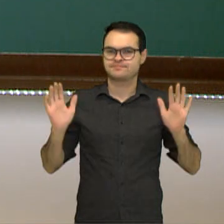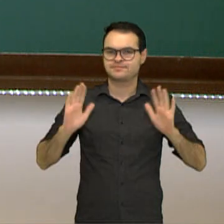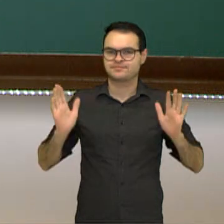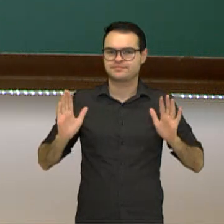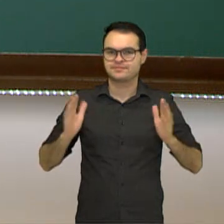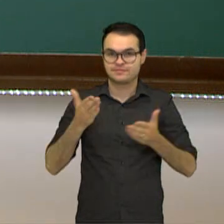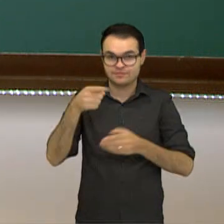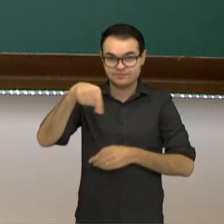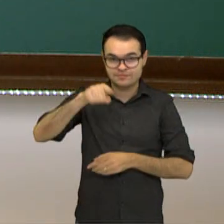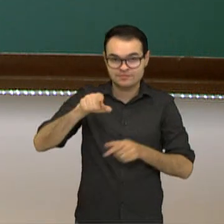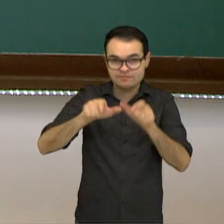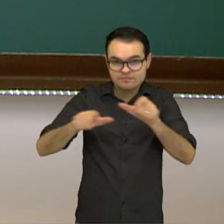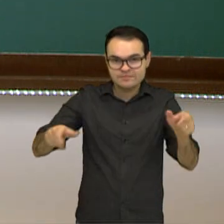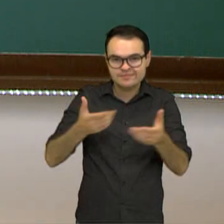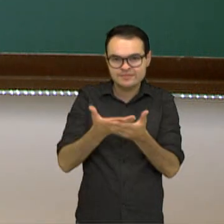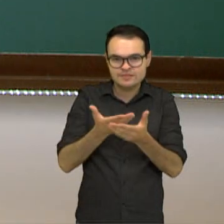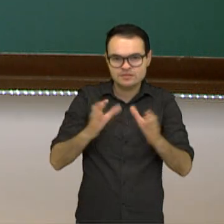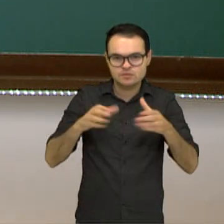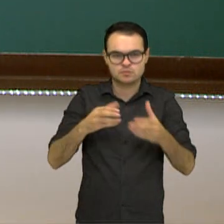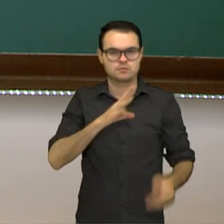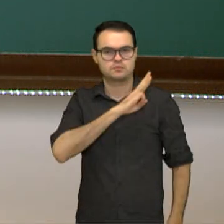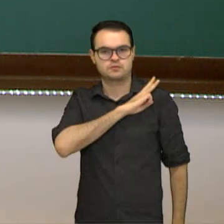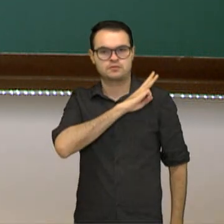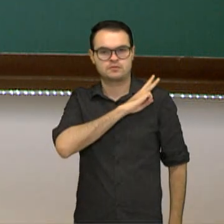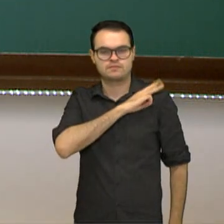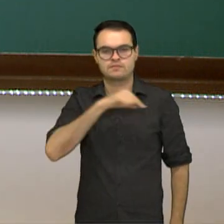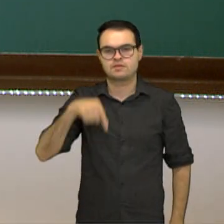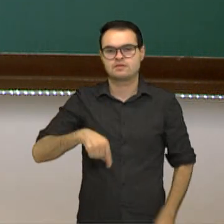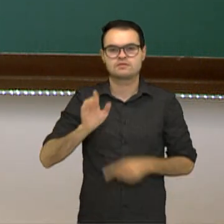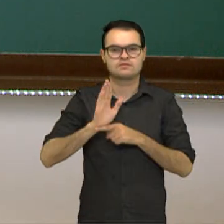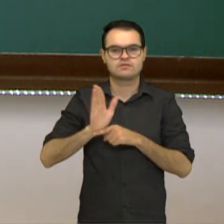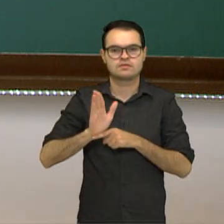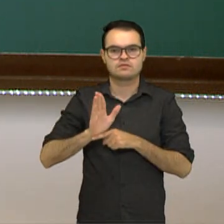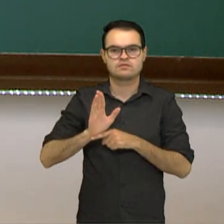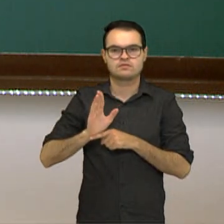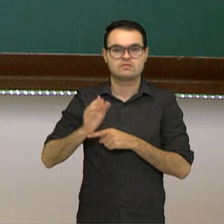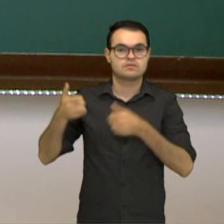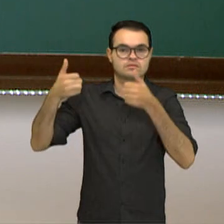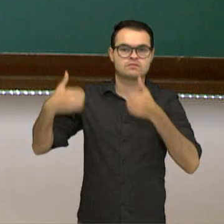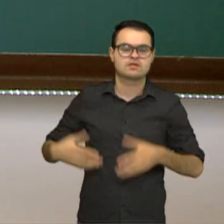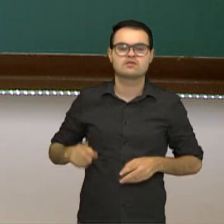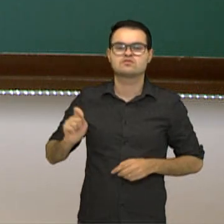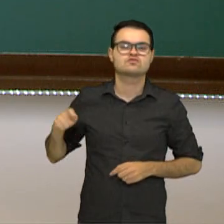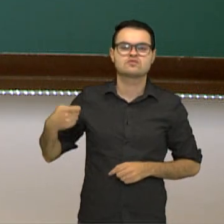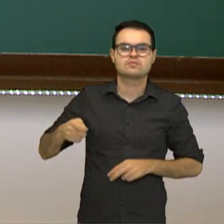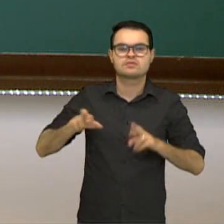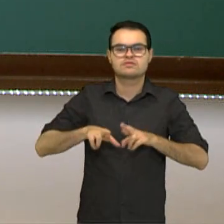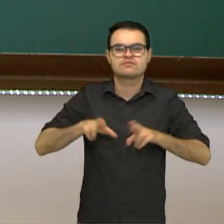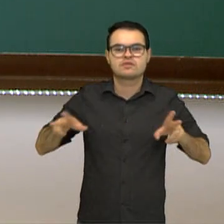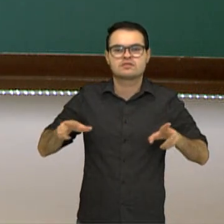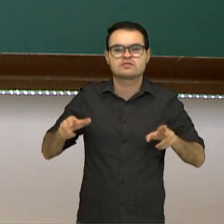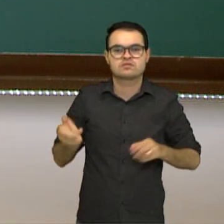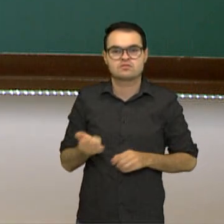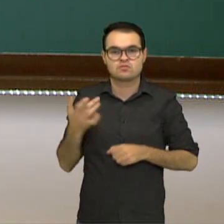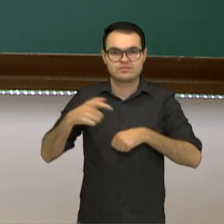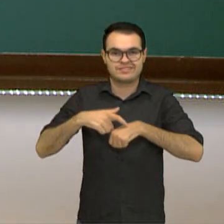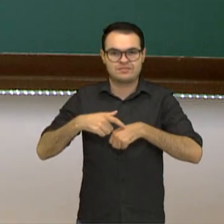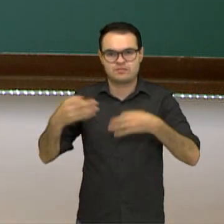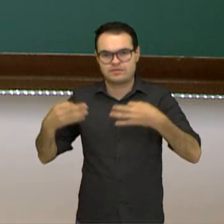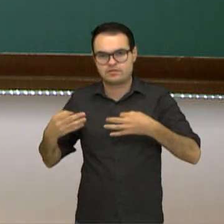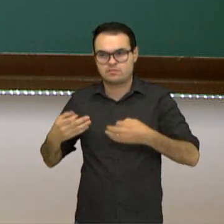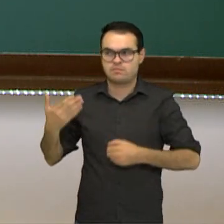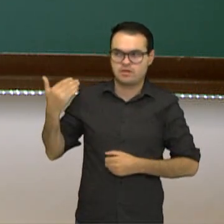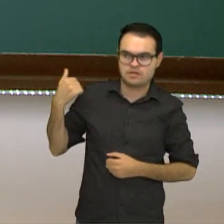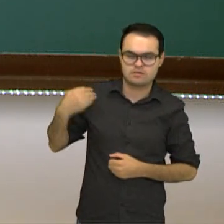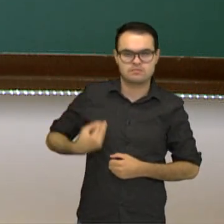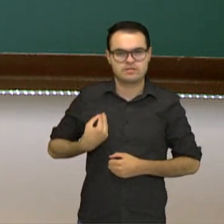Olá, estudantes da terceira série. Nesse vídeo, nós iremos falar um pouco sobre a diferença de uso dos tempos perfeitos, o presente e o